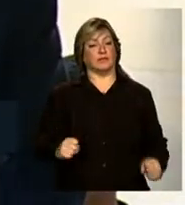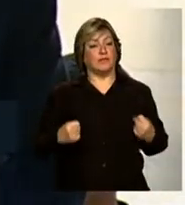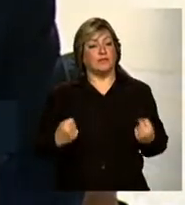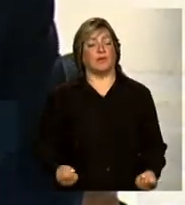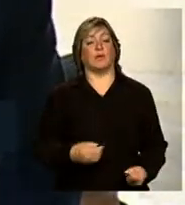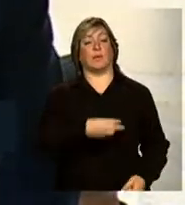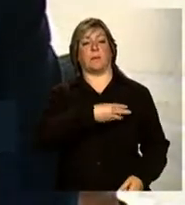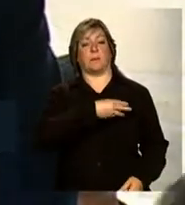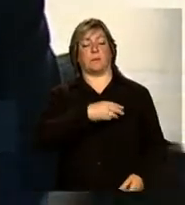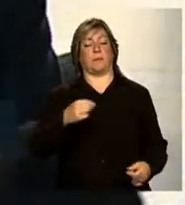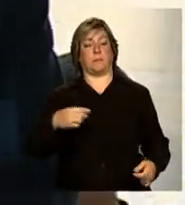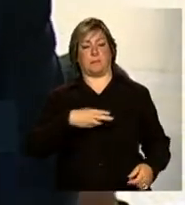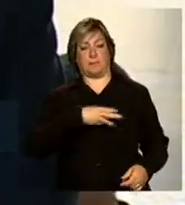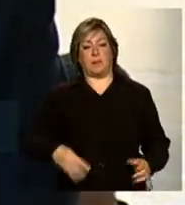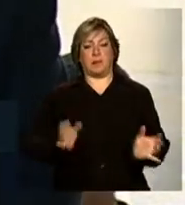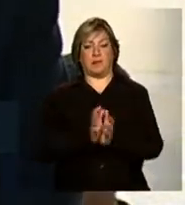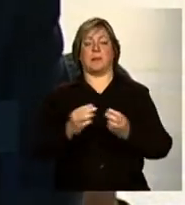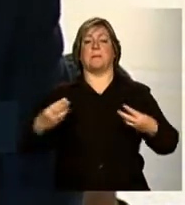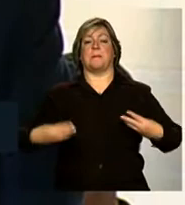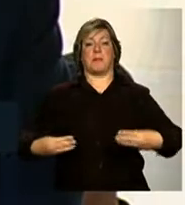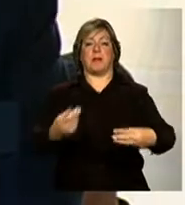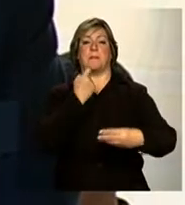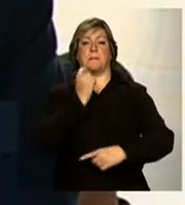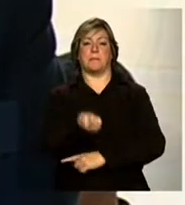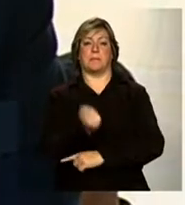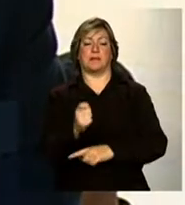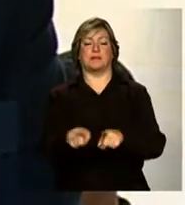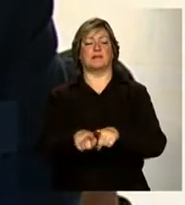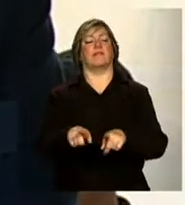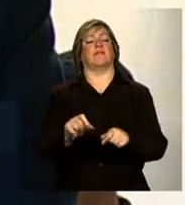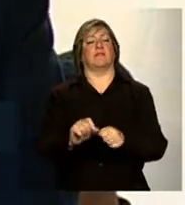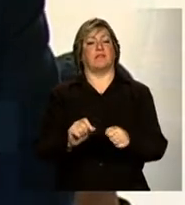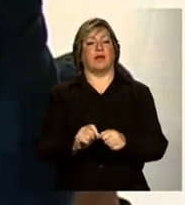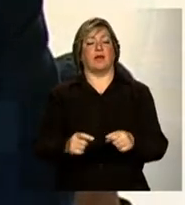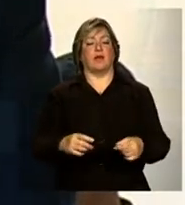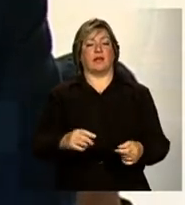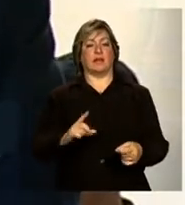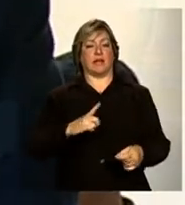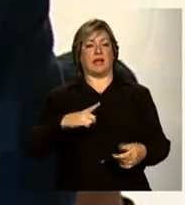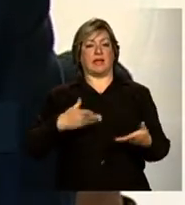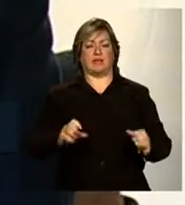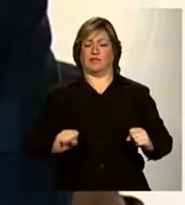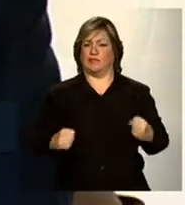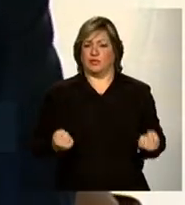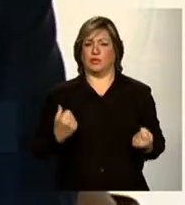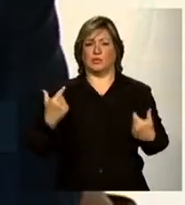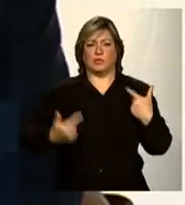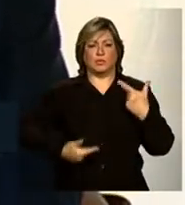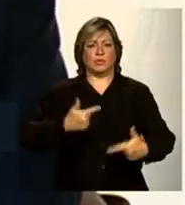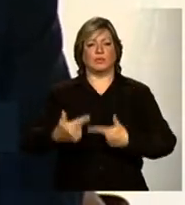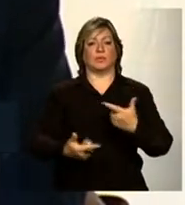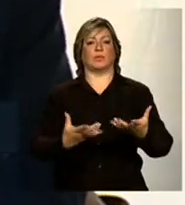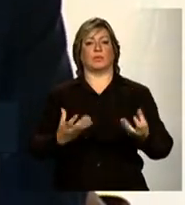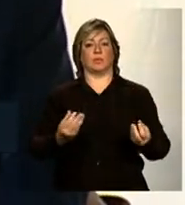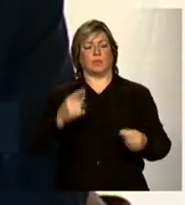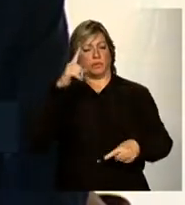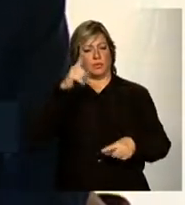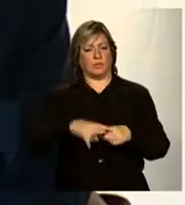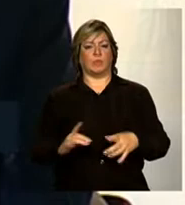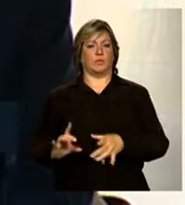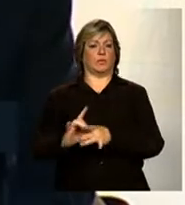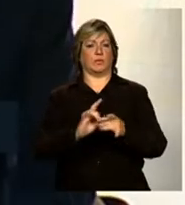esforço que o Ministério da Pesca tem feito e que conta aqui com integral dedicação e apoio